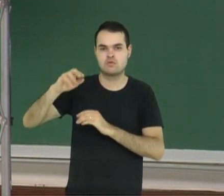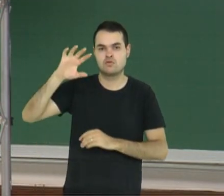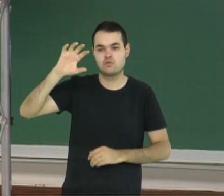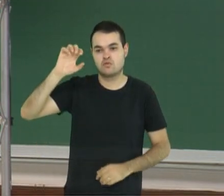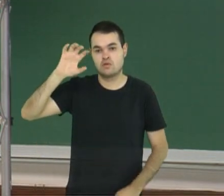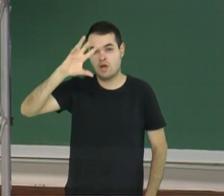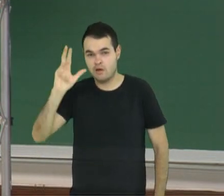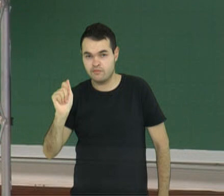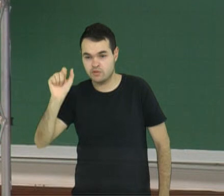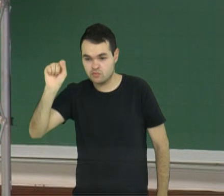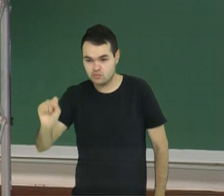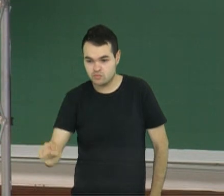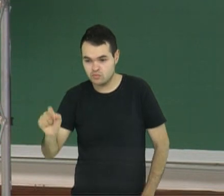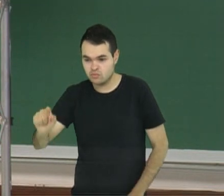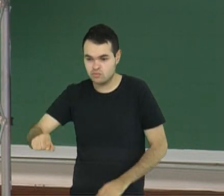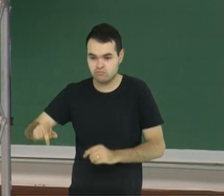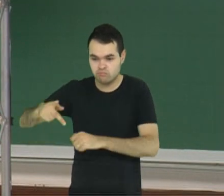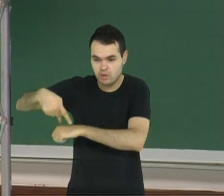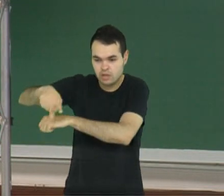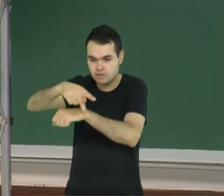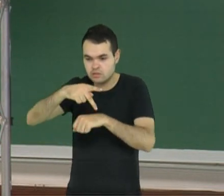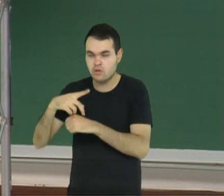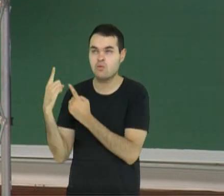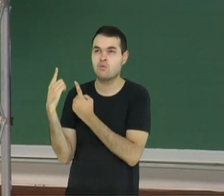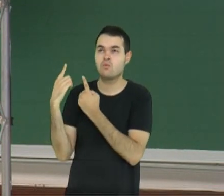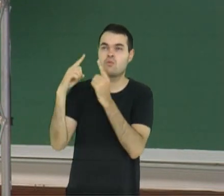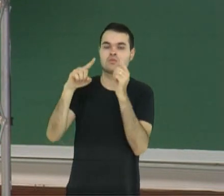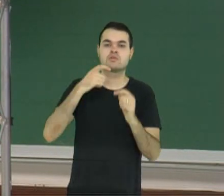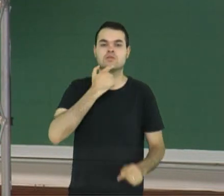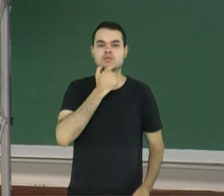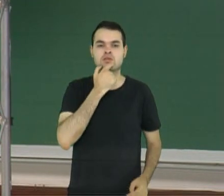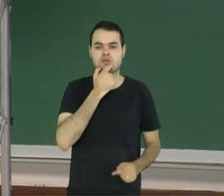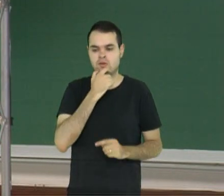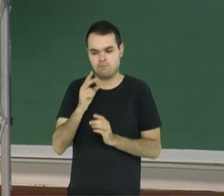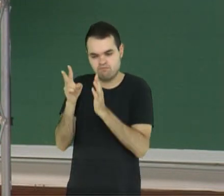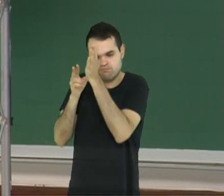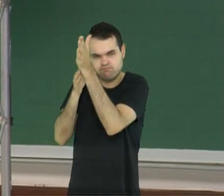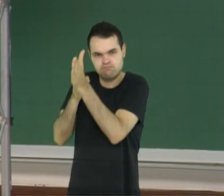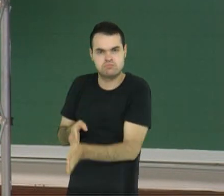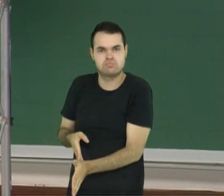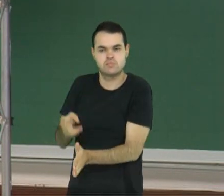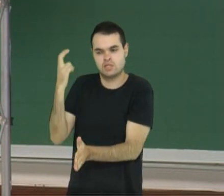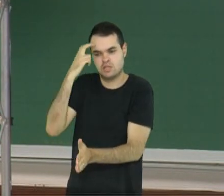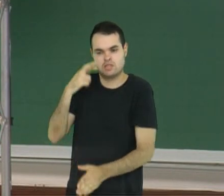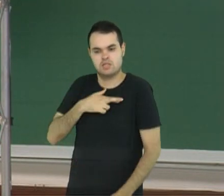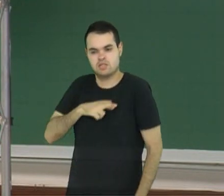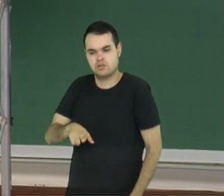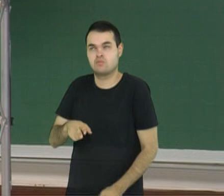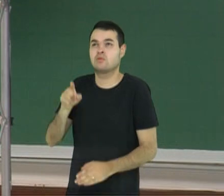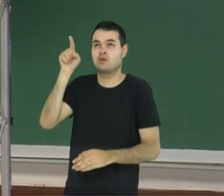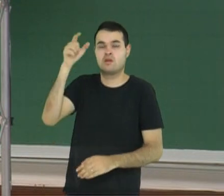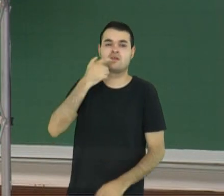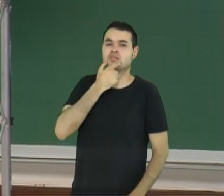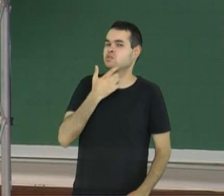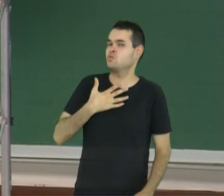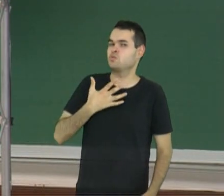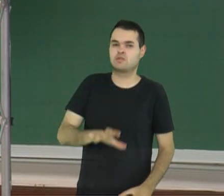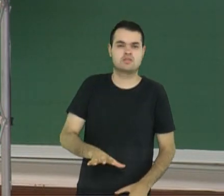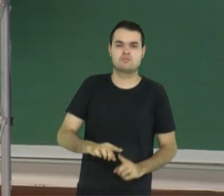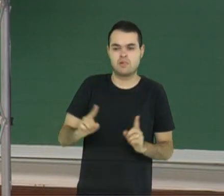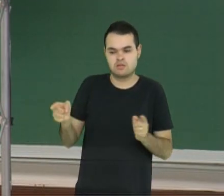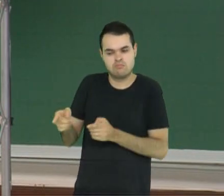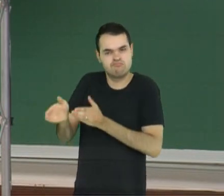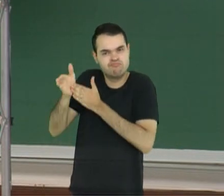África, lutaram contra a Inglaterra porque eles queriam manter suas raízes, sua religião, sua cultura. E a Inglaterra não quis, só que eles resistiram muito